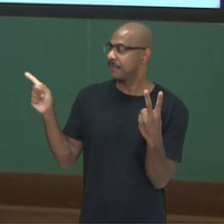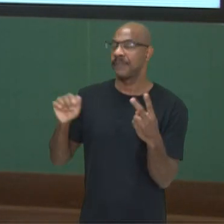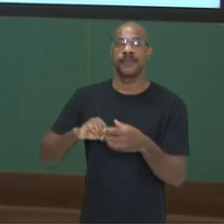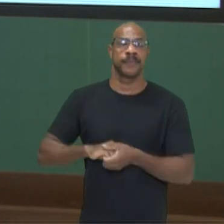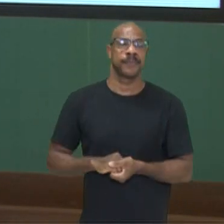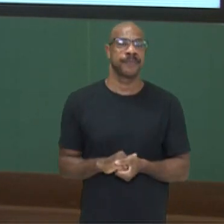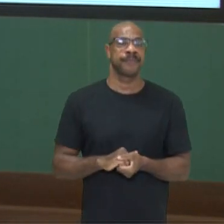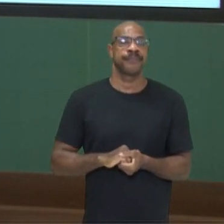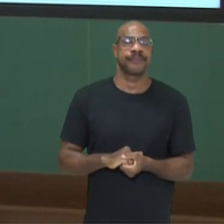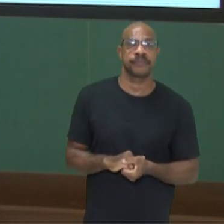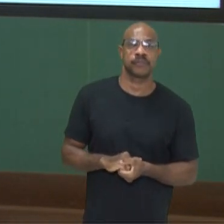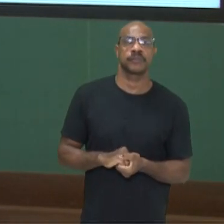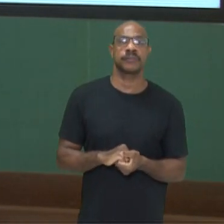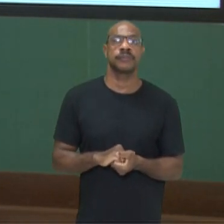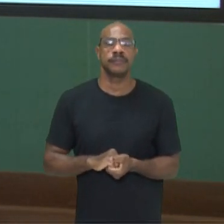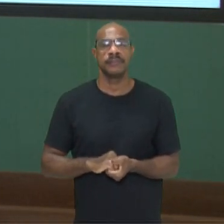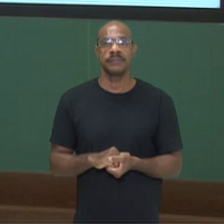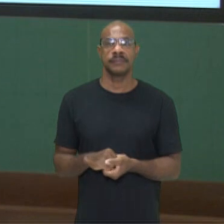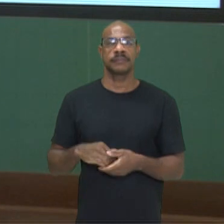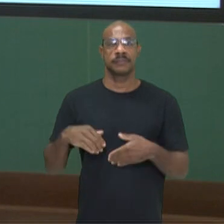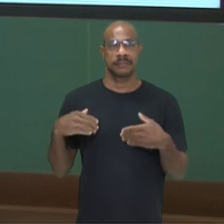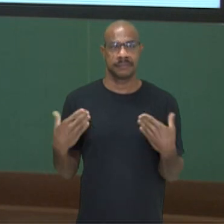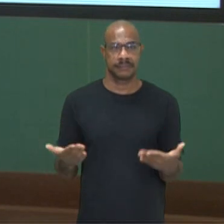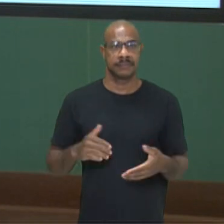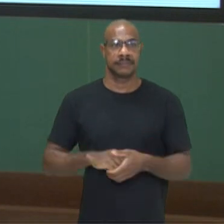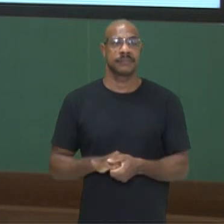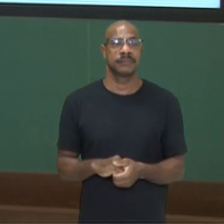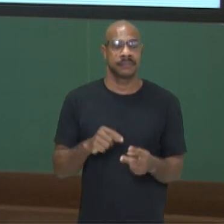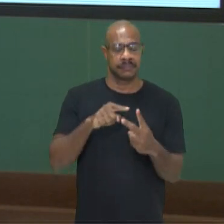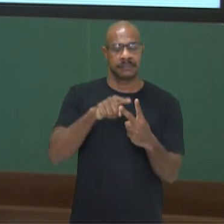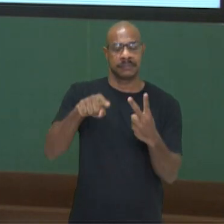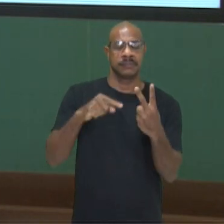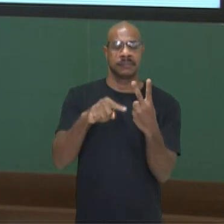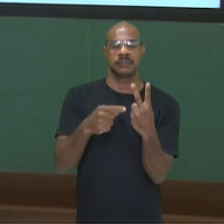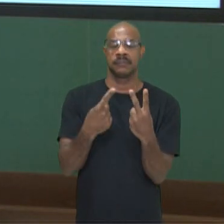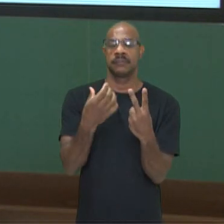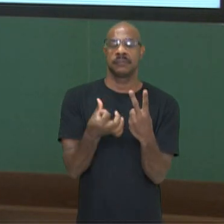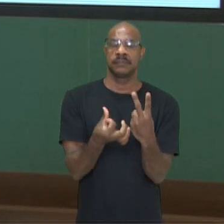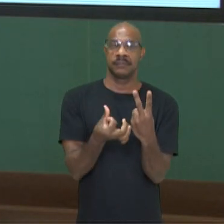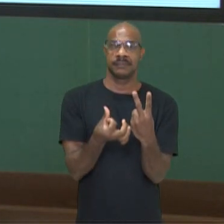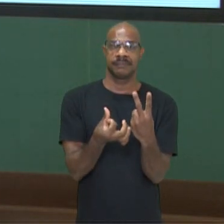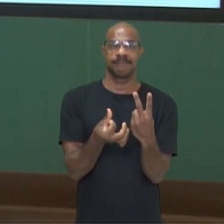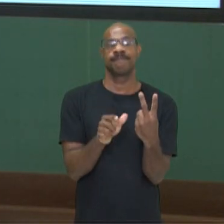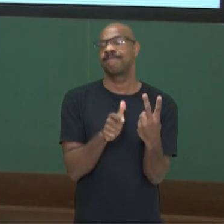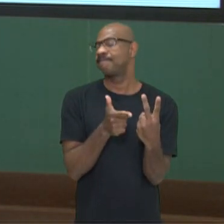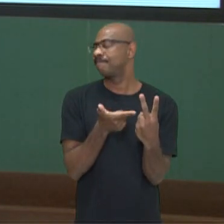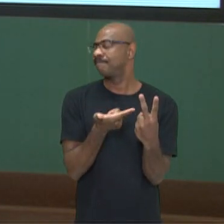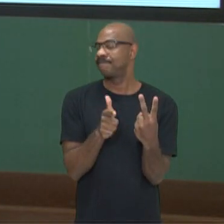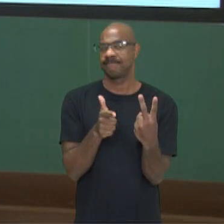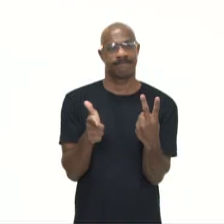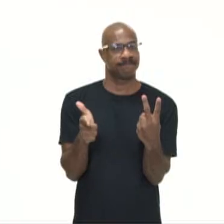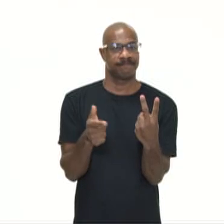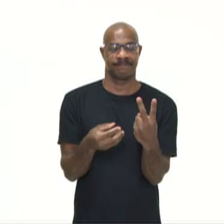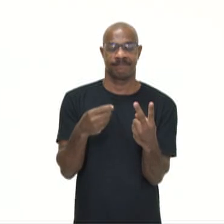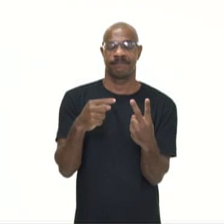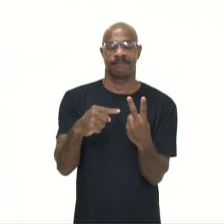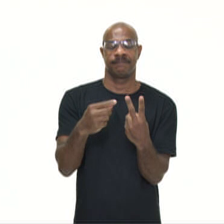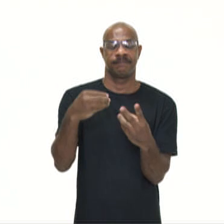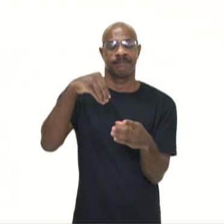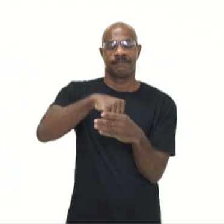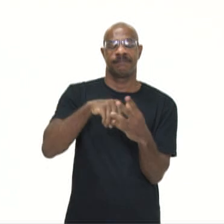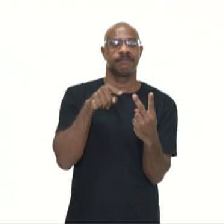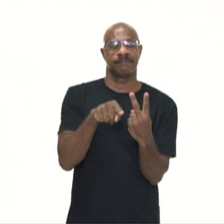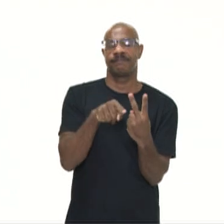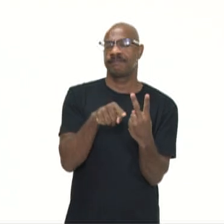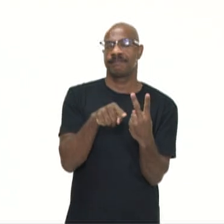vai acompanhar o meu resultado. Raiz de menos 16, olha lá, o menos está dentro da